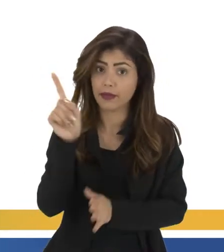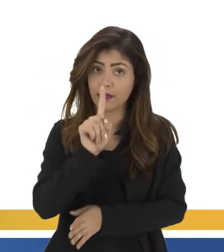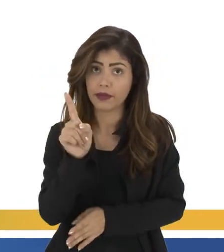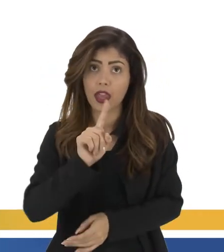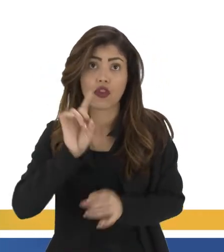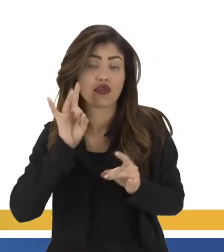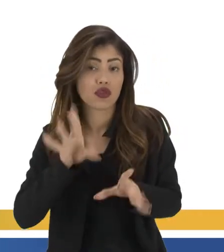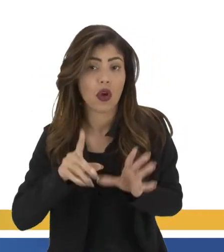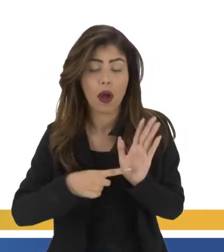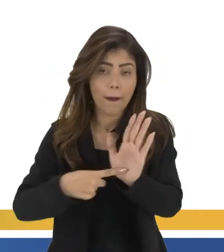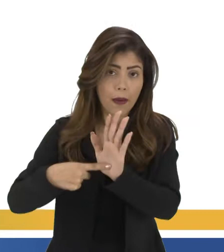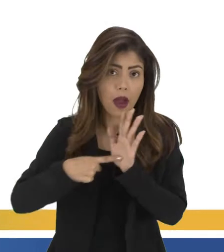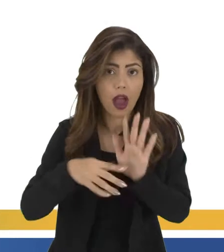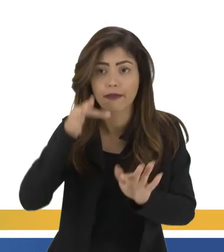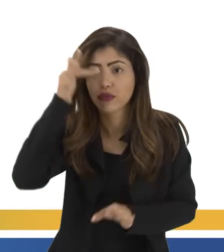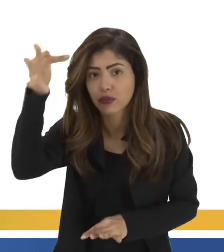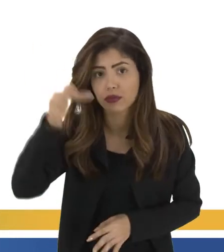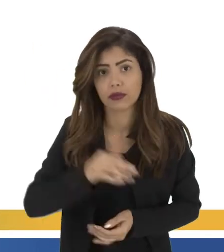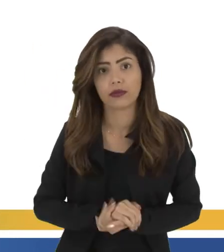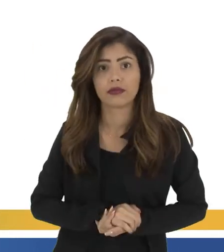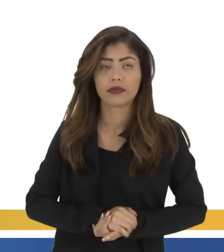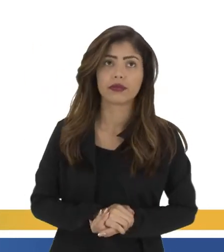apenas indica que a frase está no futuro.